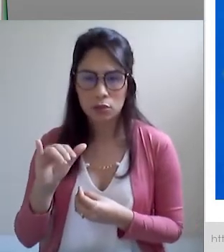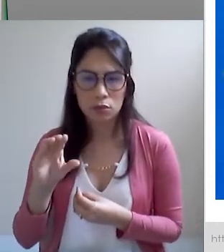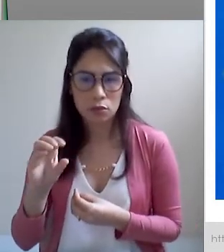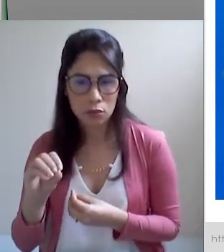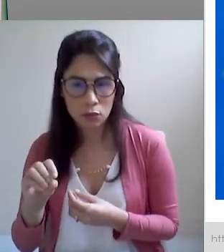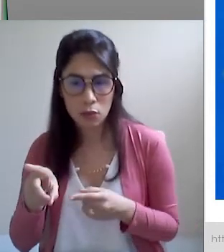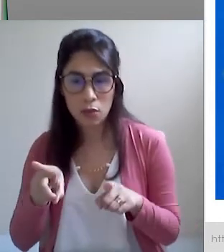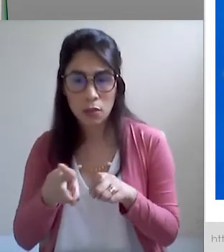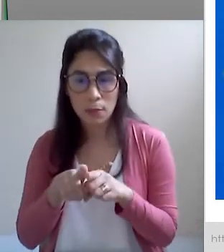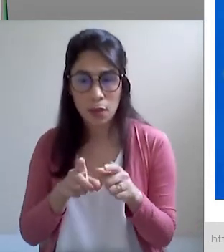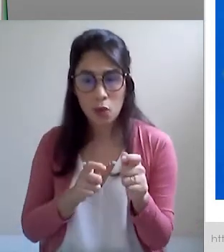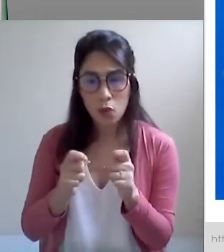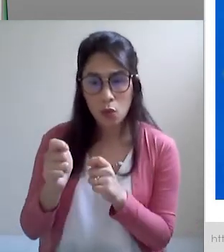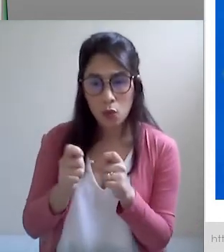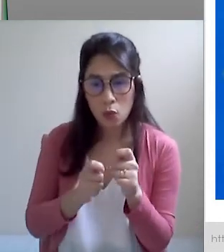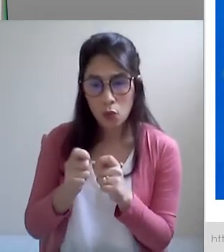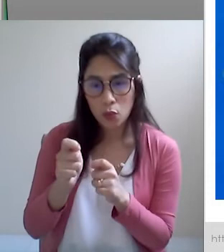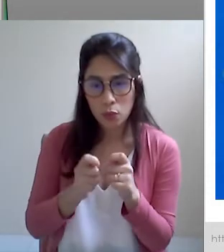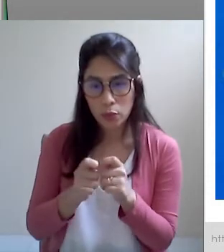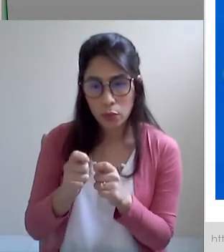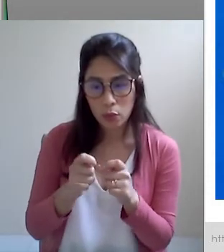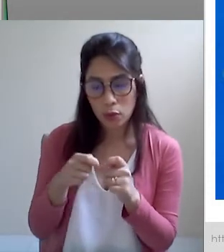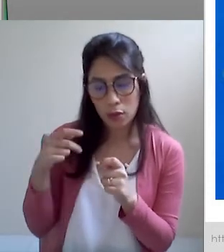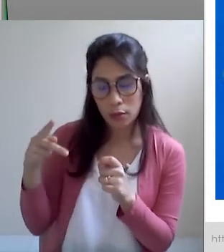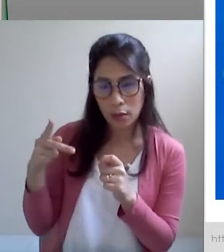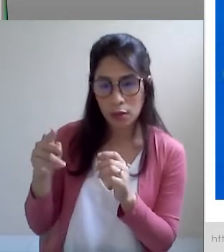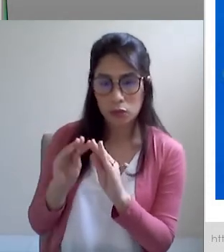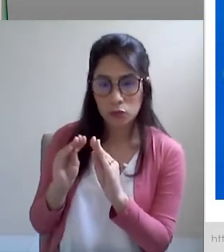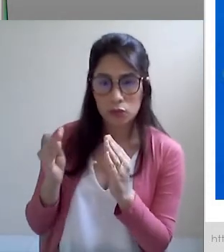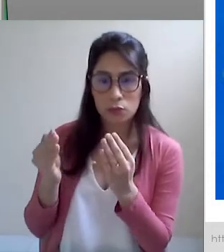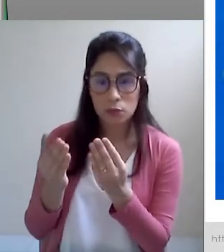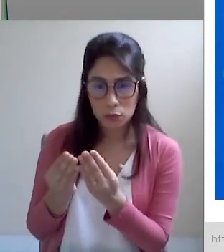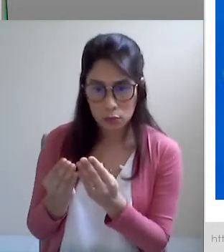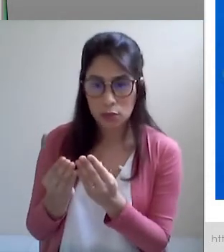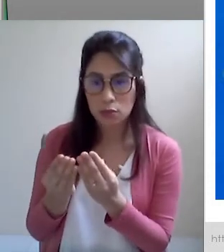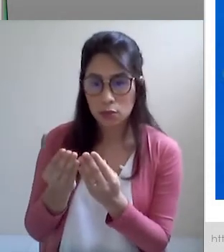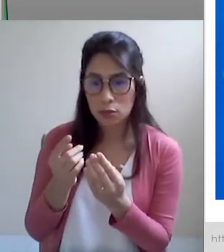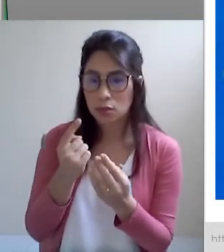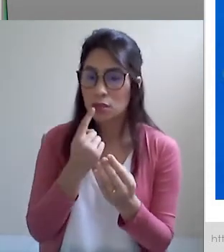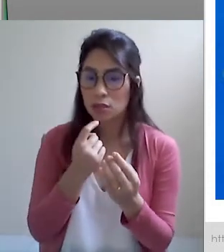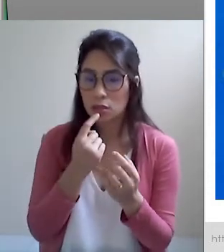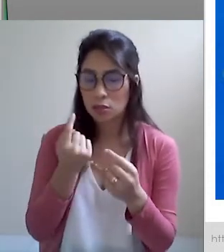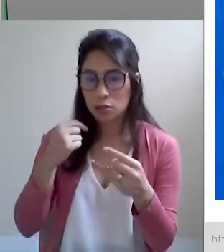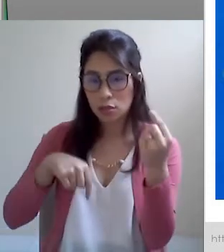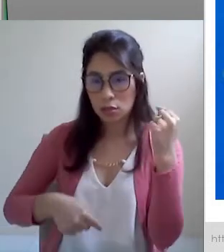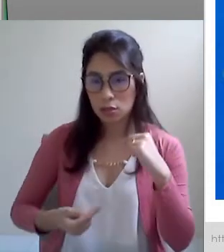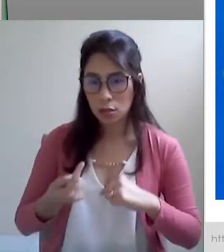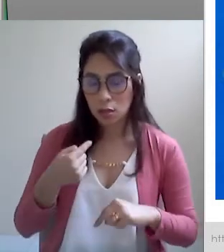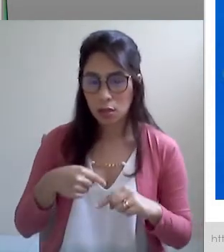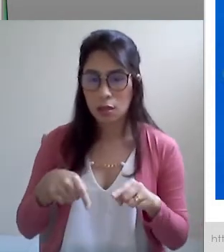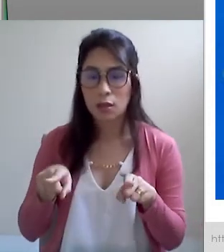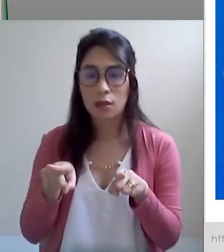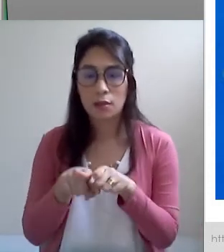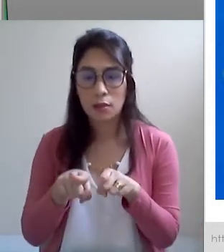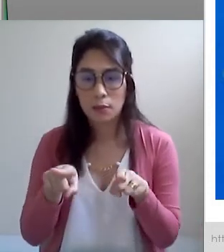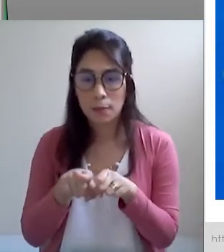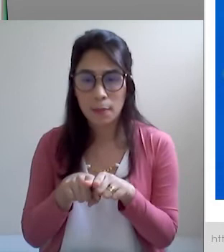de cálcio no sangue e de fatores de crescimento, como o TGF-beta.